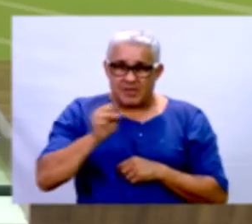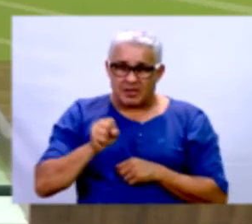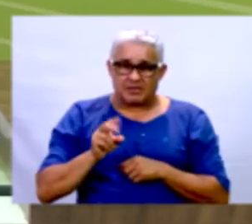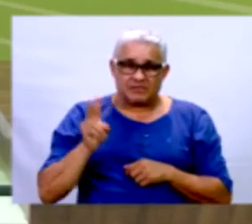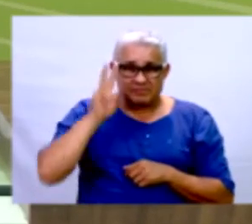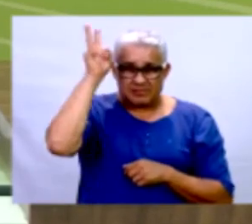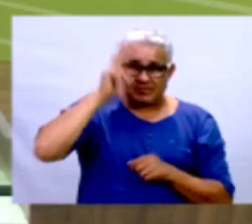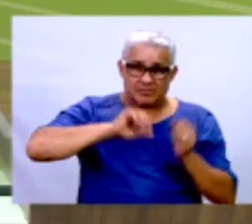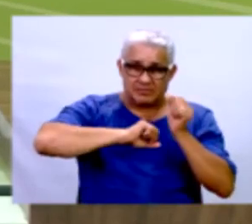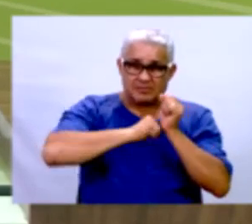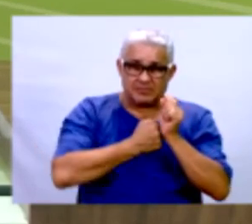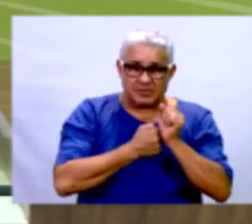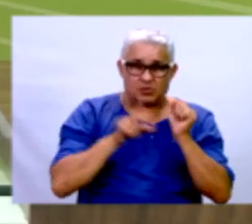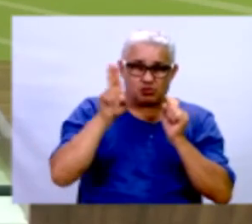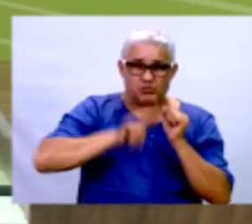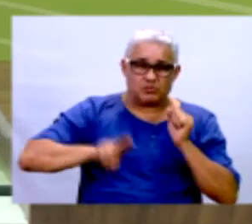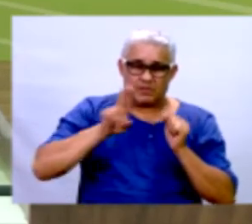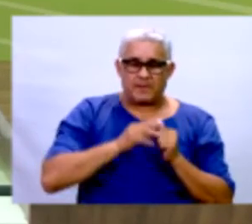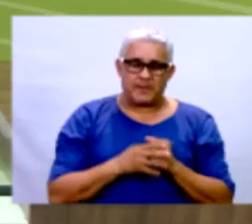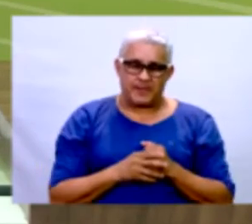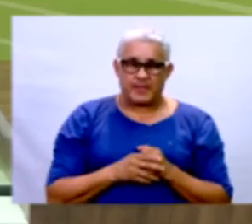valor criptografado utilizando